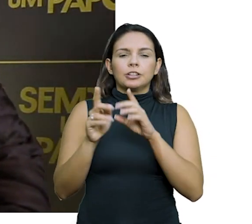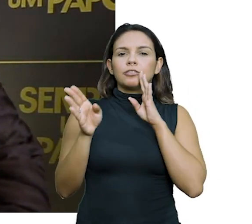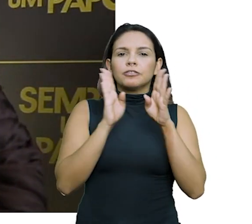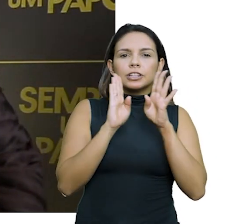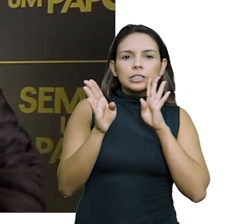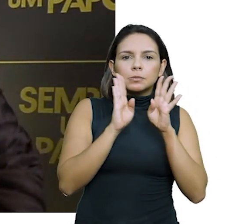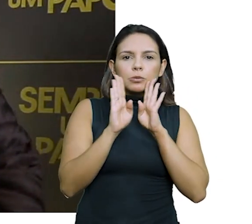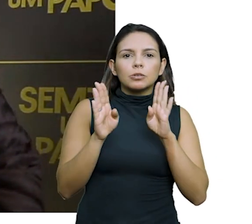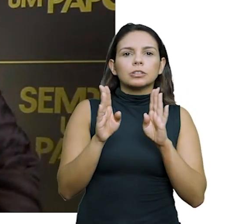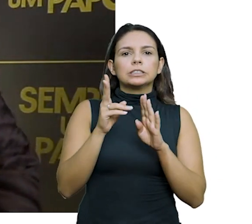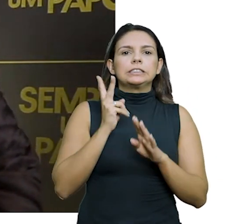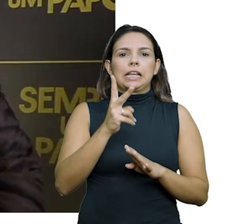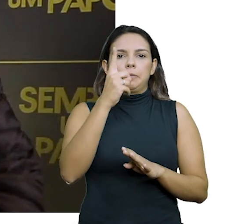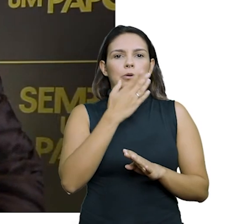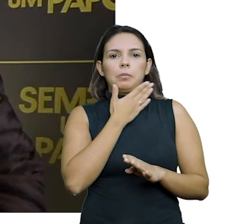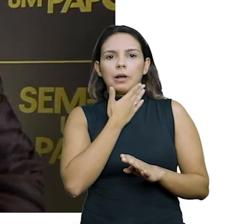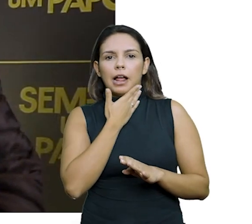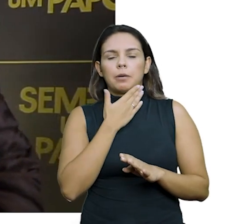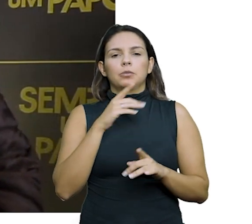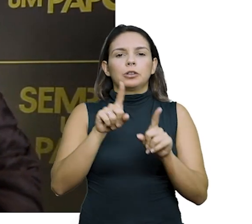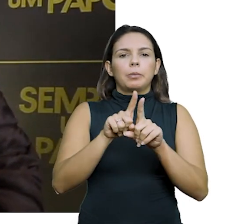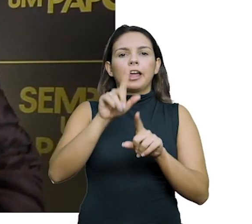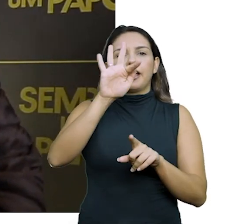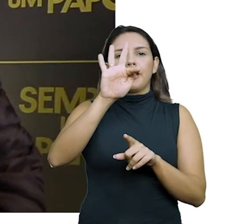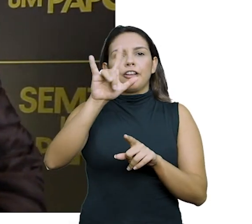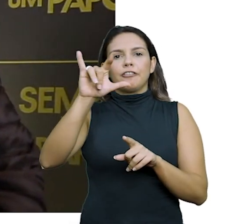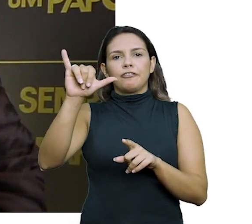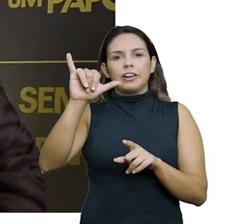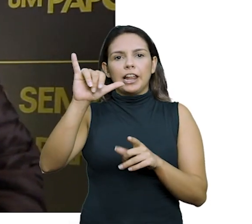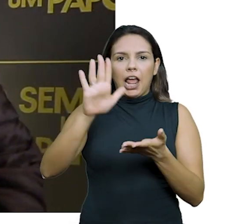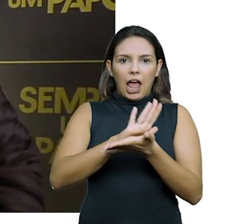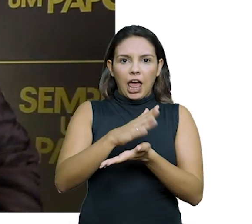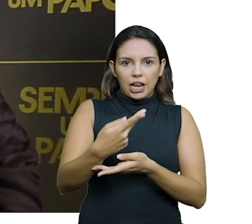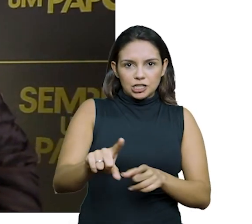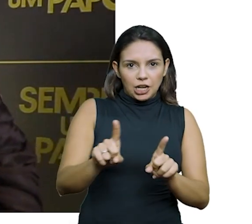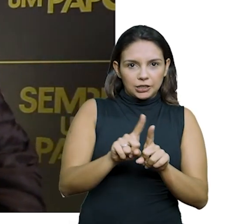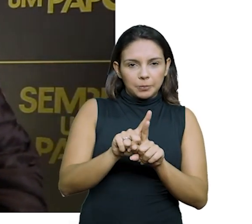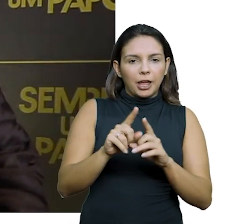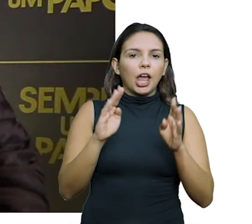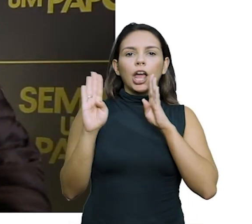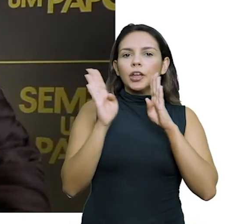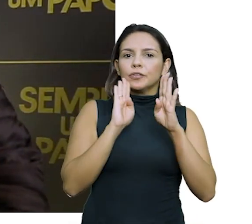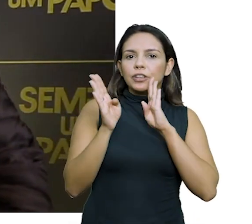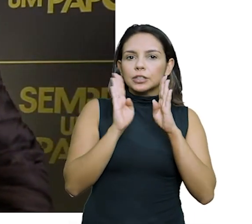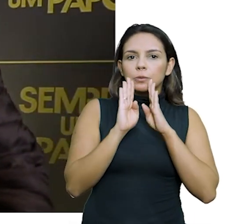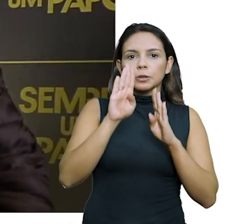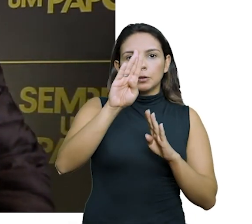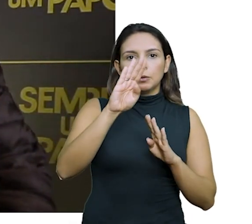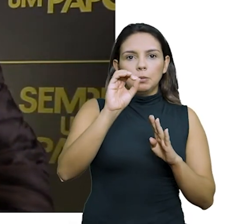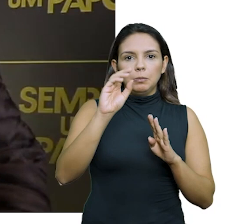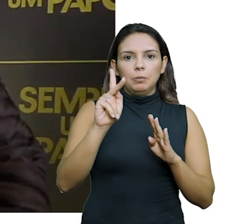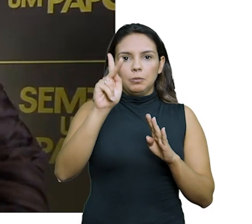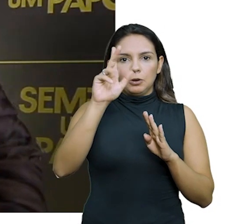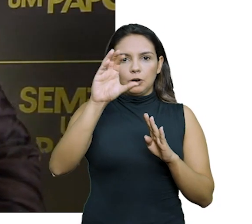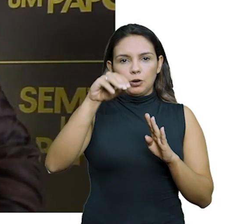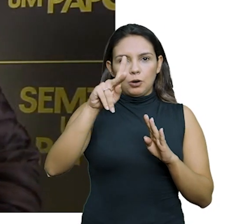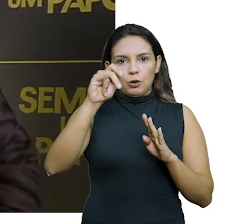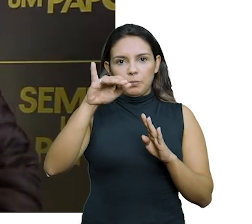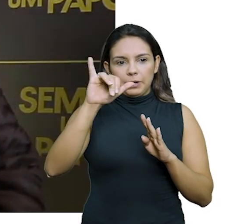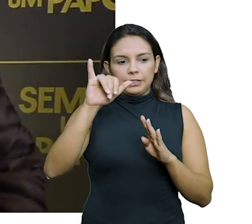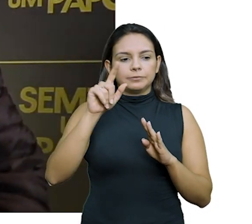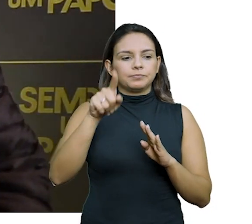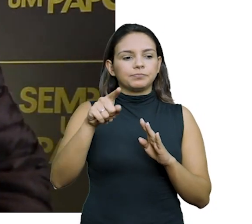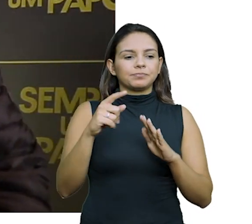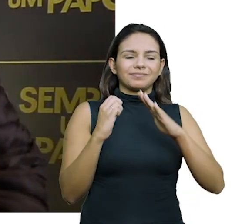no Facebook do Sempre um Papo, do Fliarachá e também no Facebook da Book Company, que é